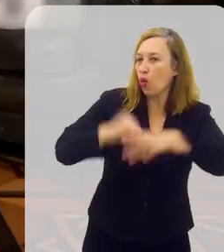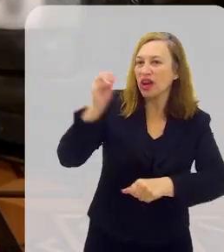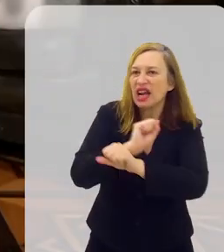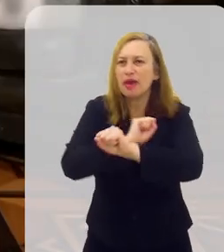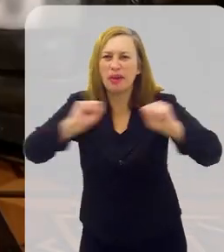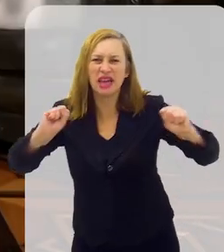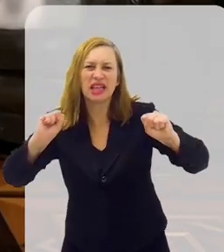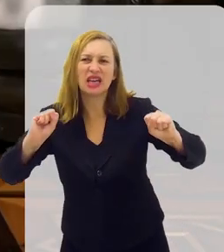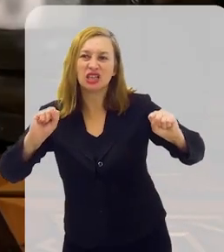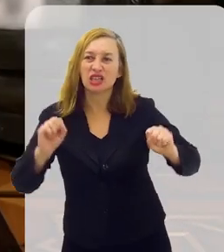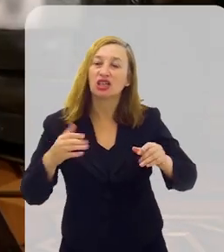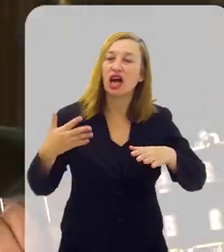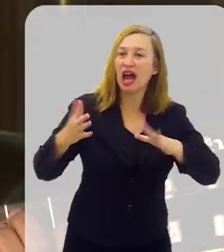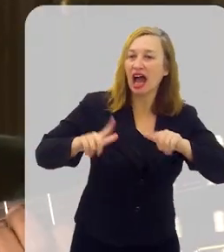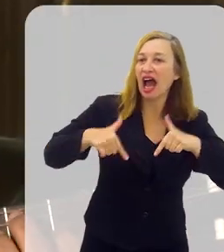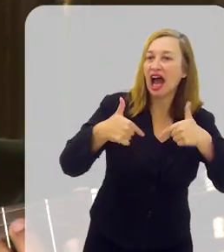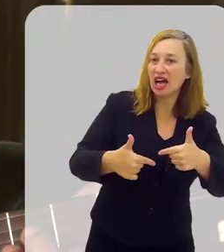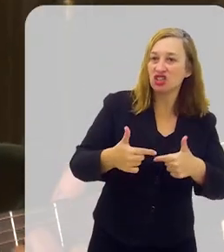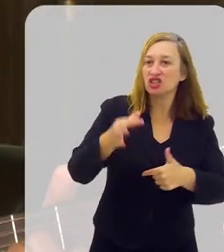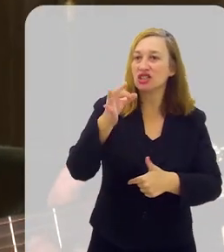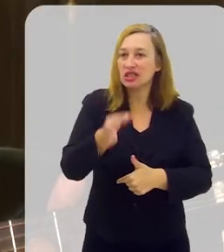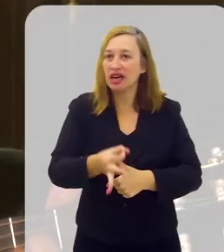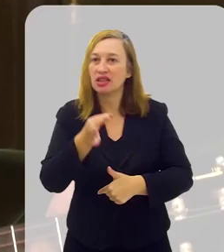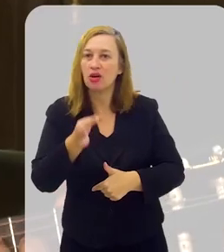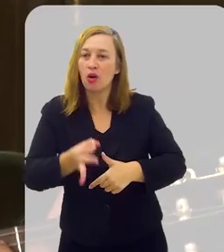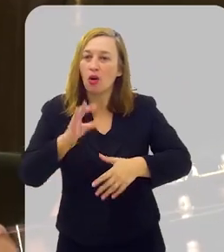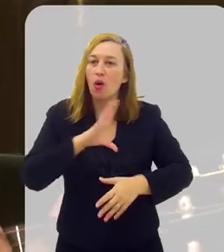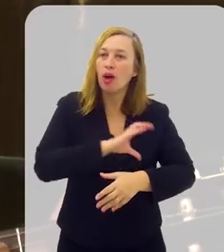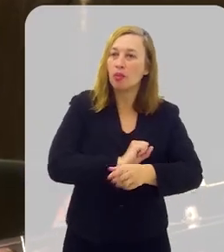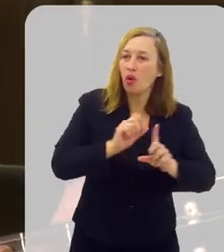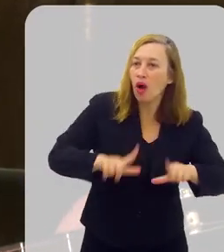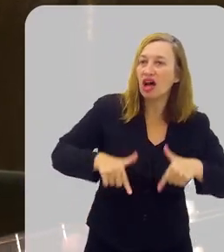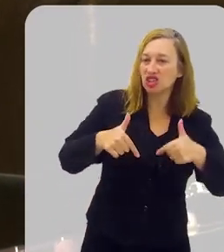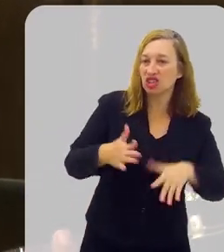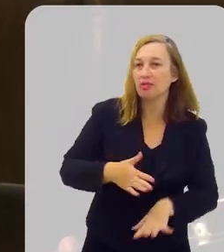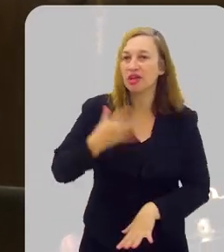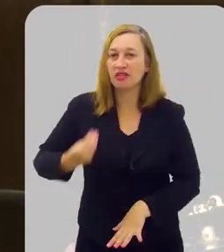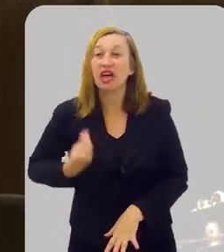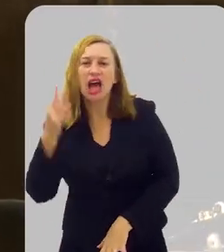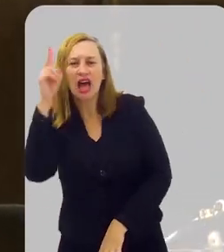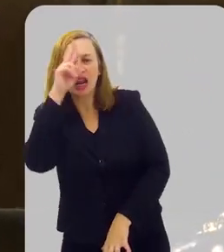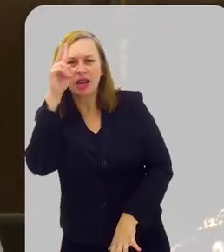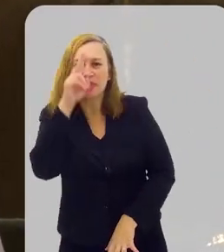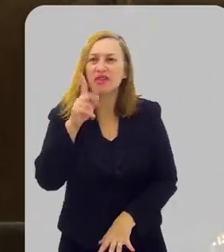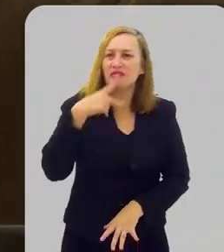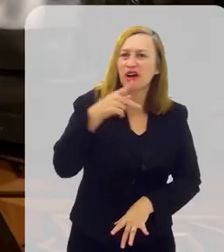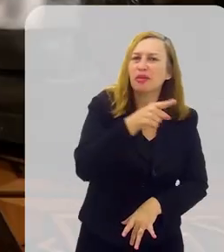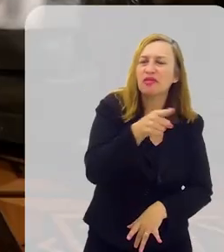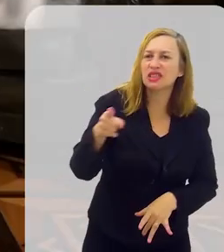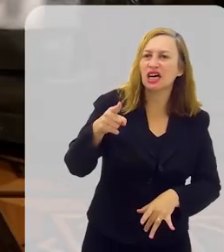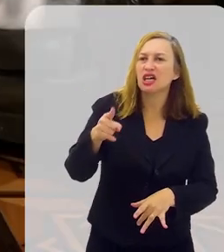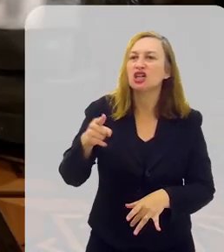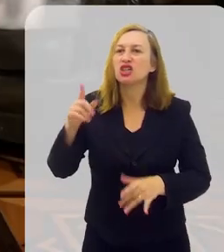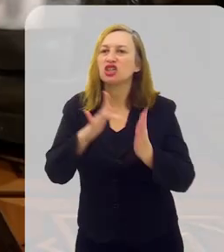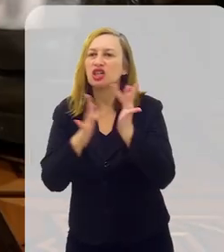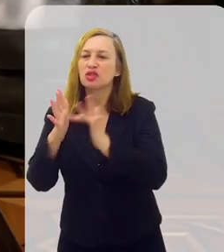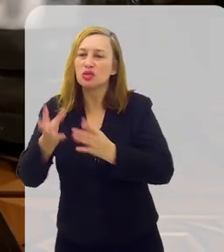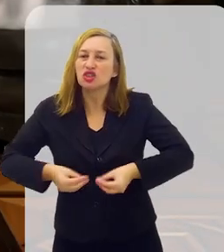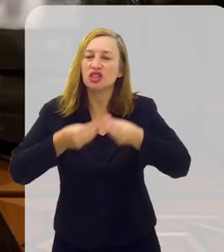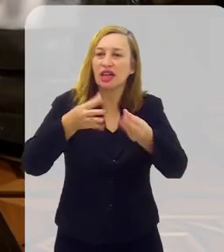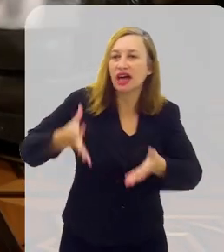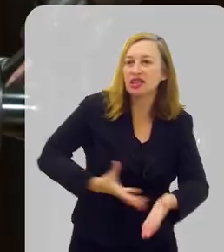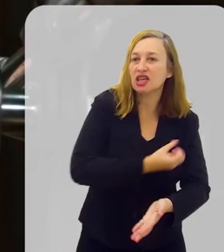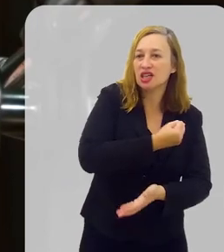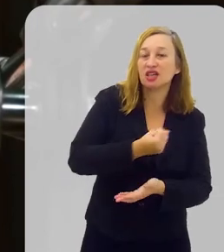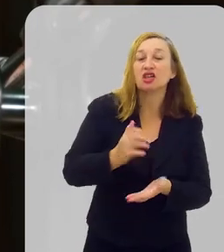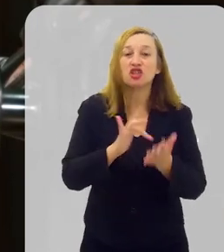Baal. Deus é Deus, não existe outro igual. Cura e liberta, chega sempre na hora certa. Sua palavra santa em amor se manifesta. Por isso eu lembro agora e vê